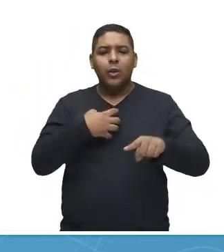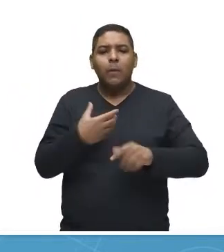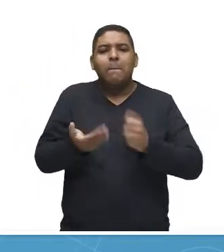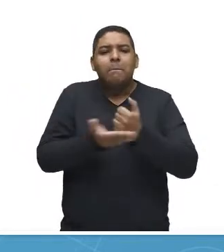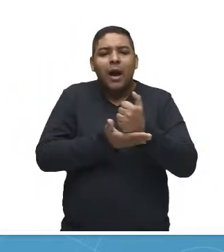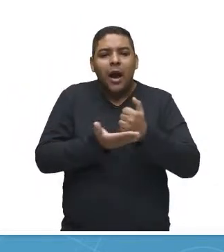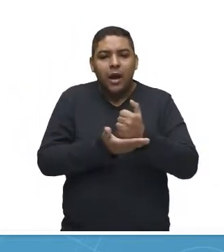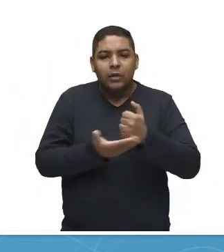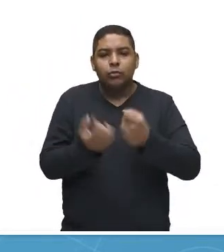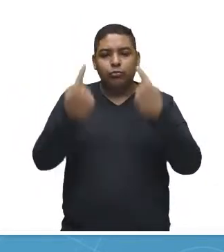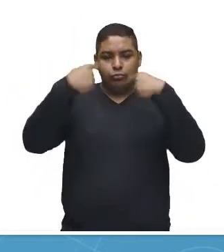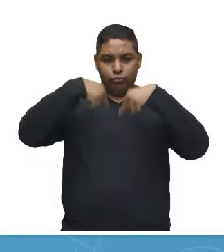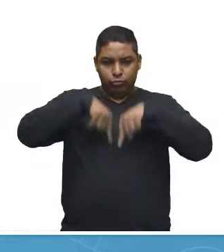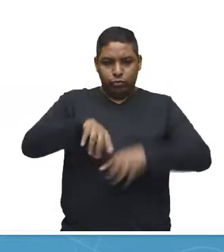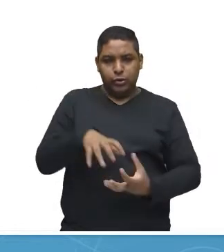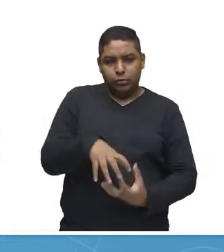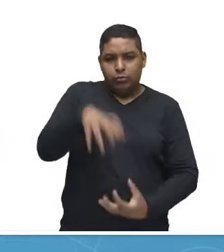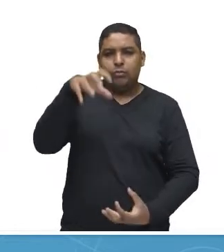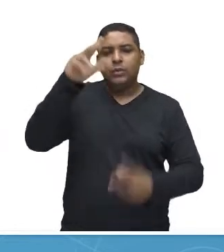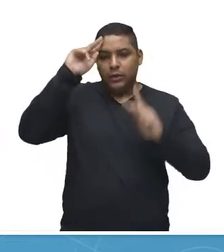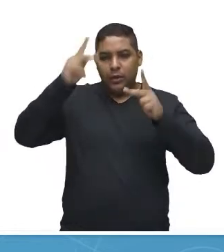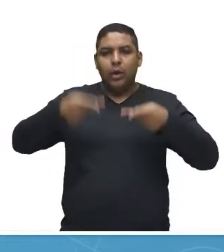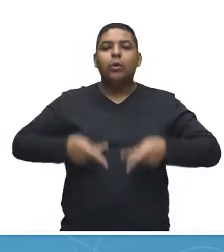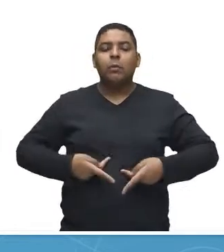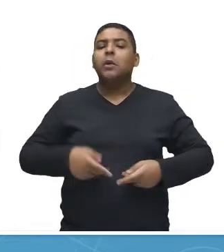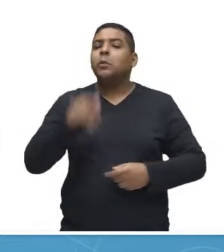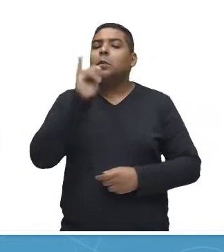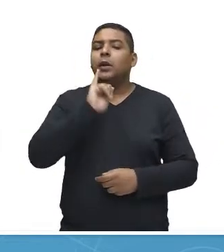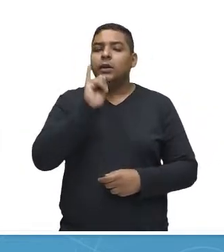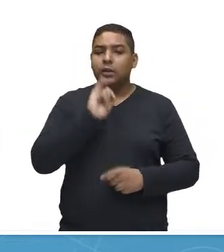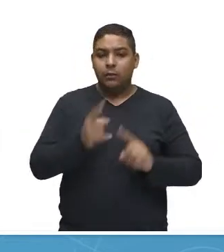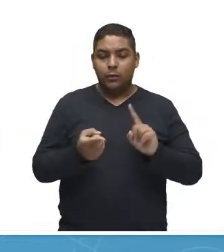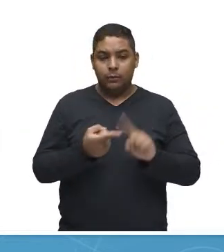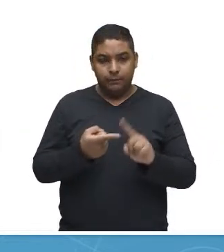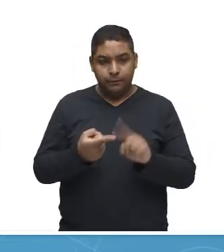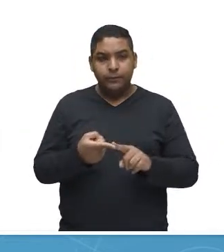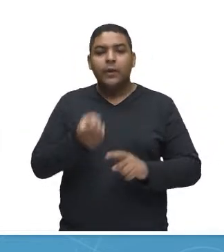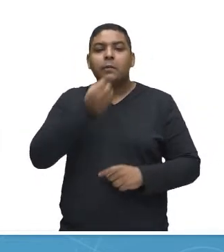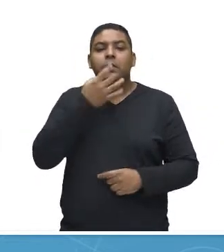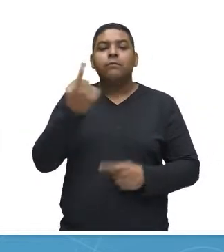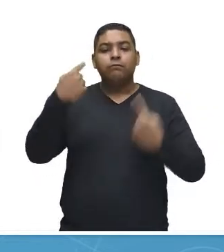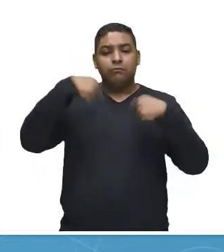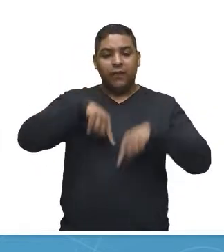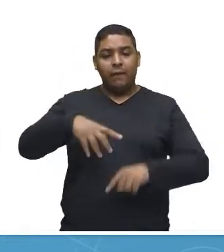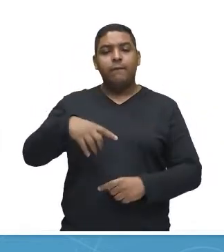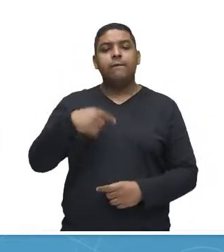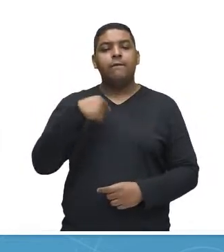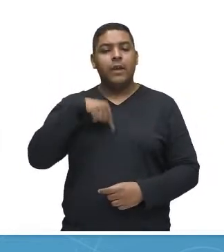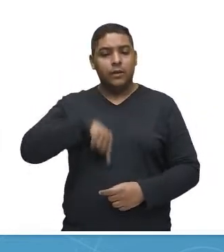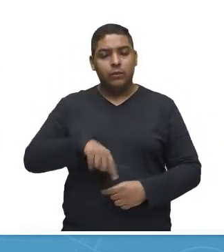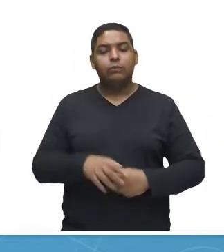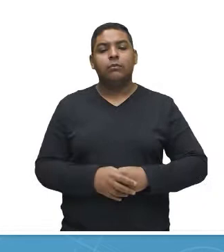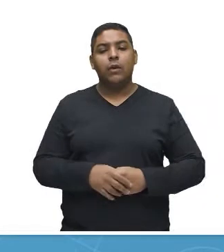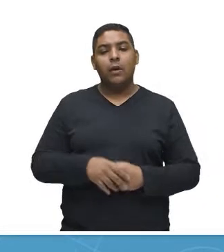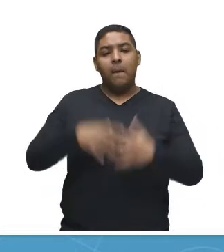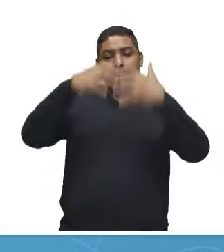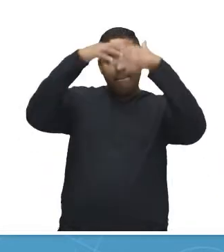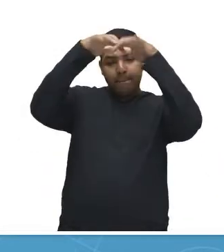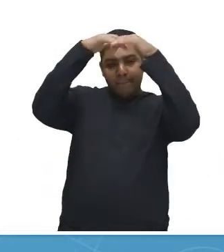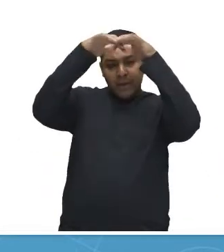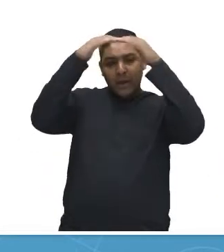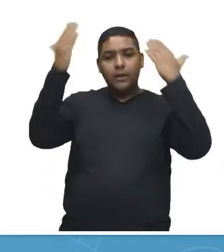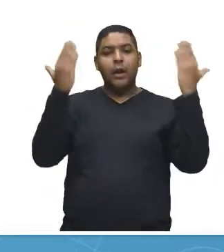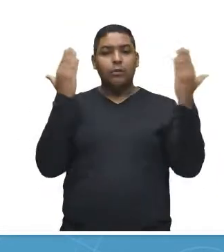e suplementares do ser humano, como, por exemplo, o bem-estar físico, o bem-estar mental,